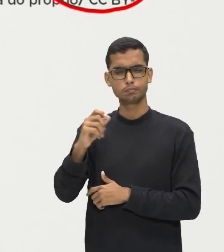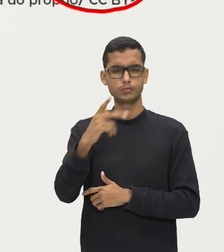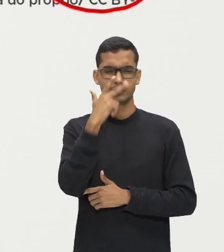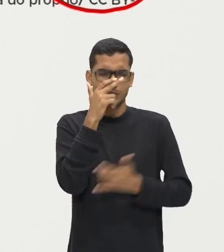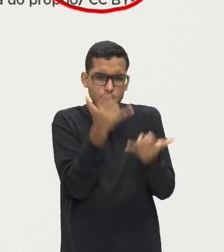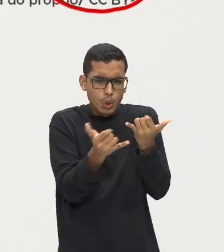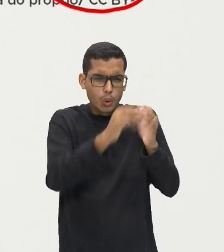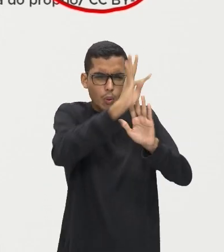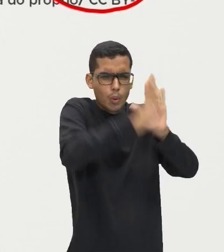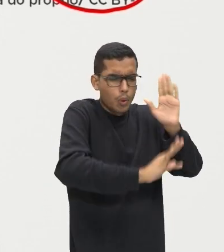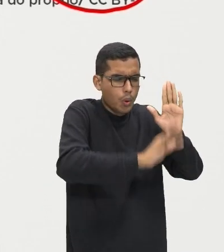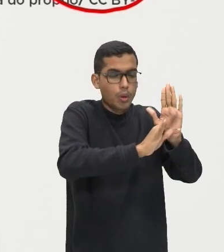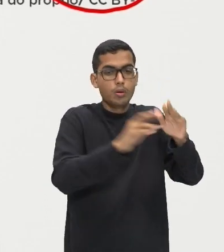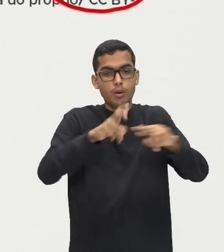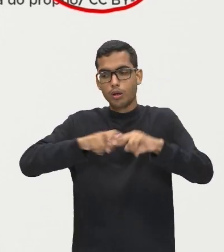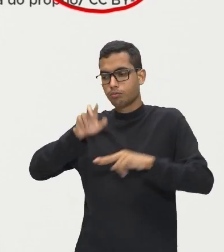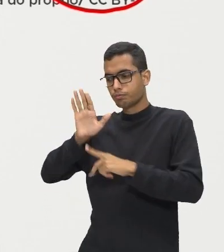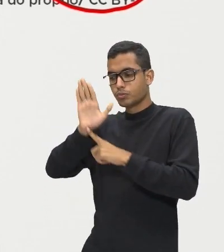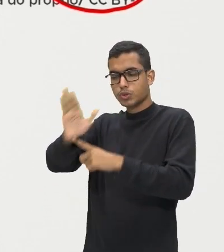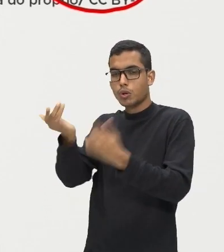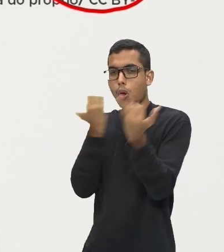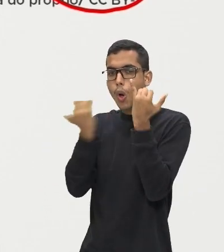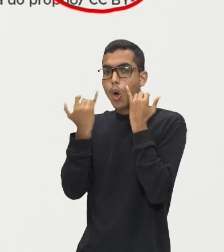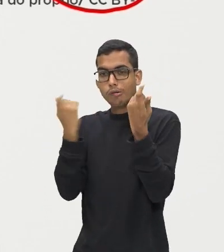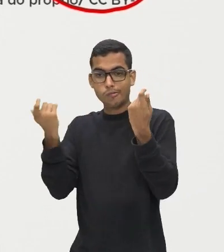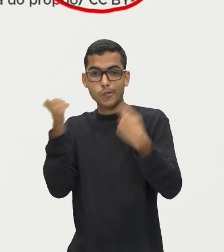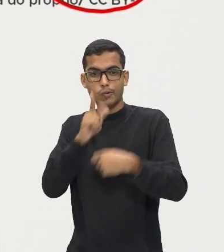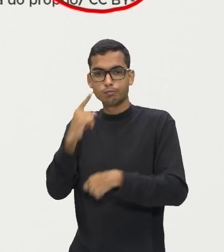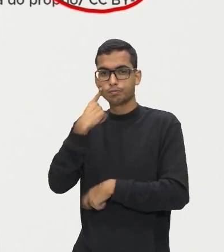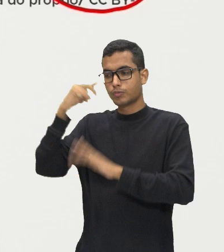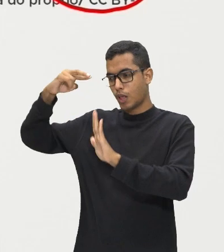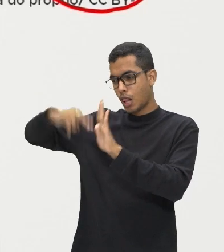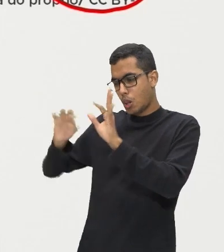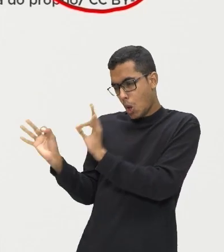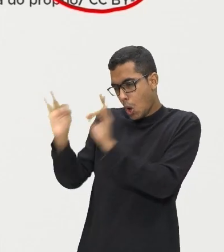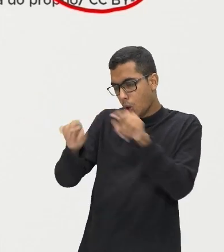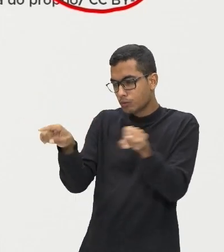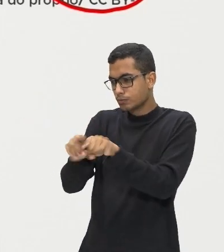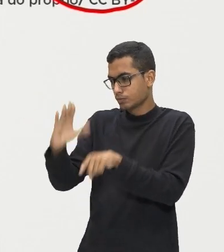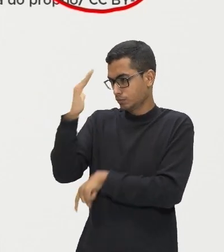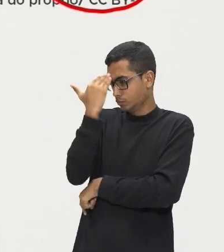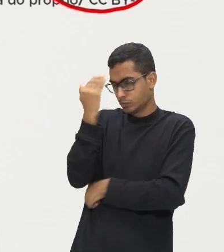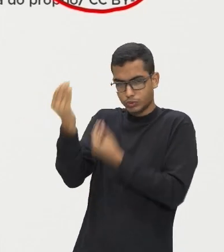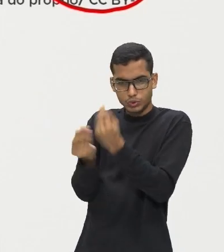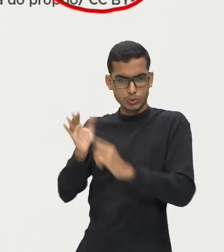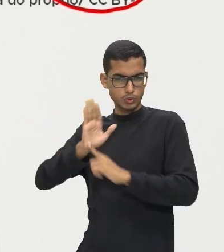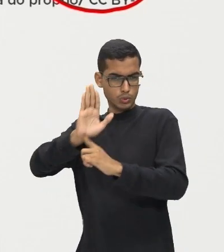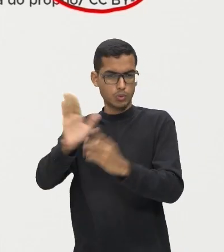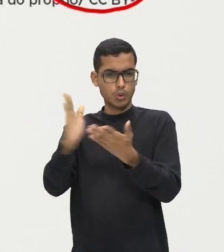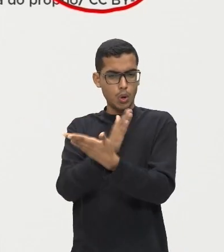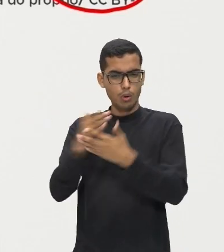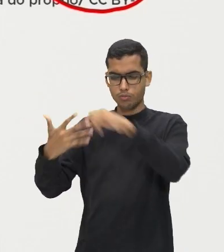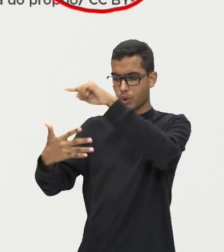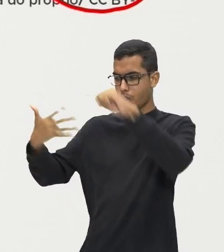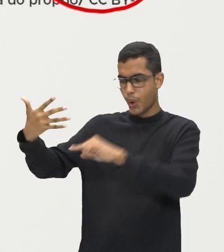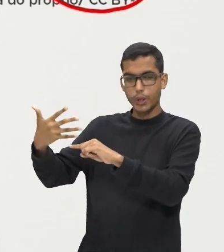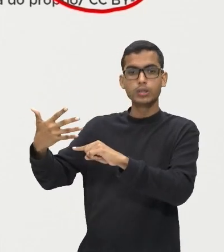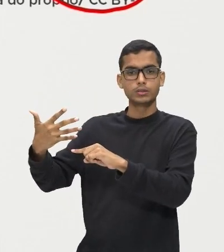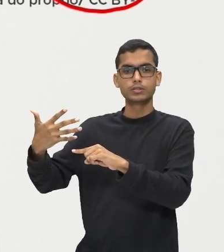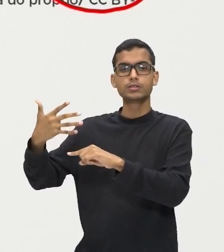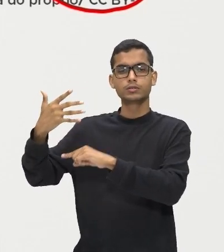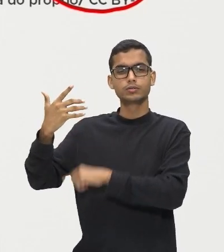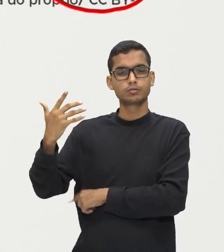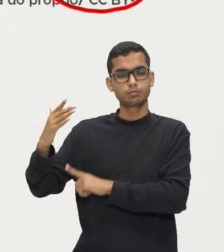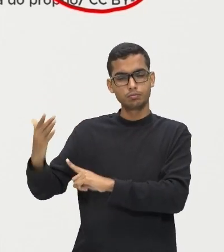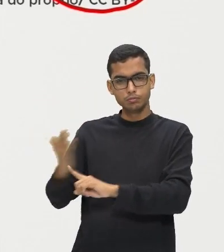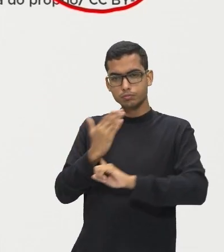precisam ser lidas e interpretados. Eles apresentam determinados elementos que vão facilitar